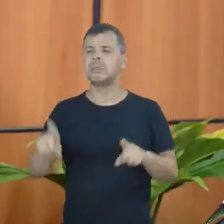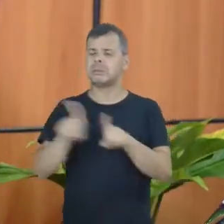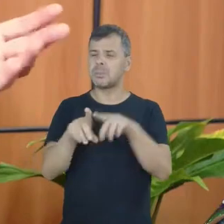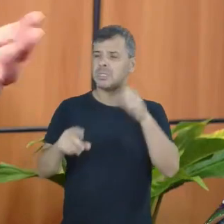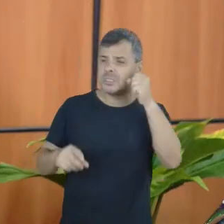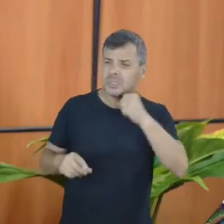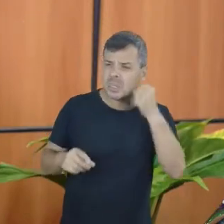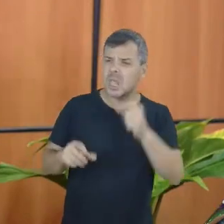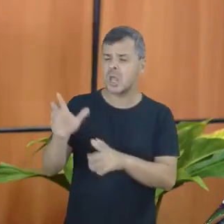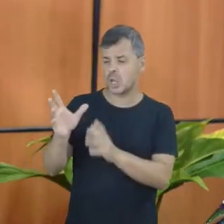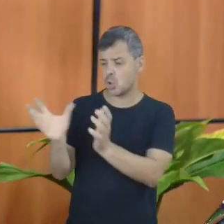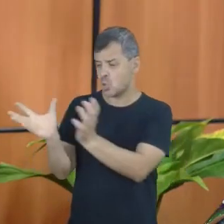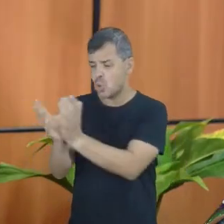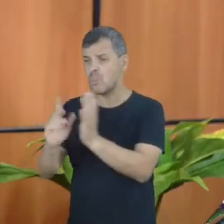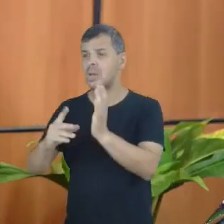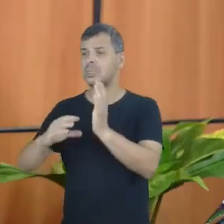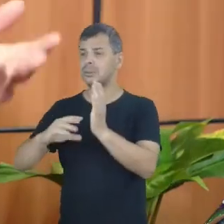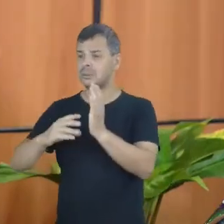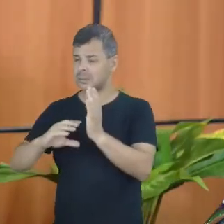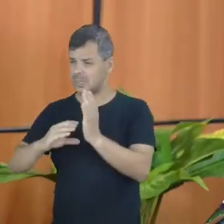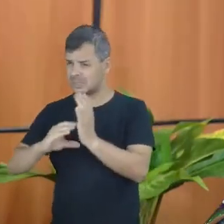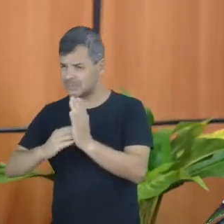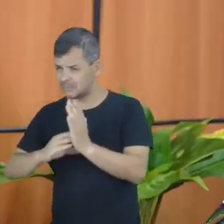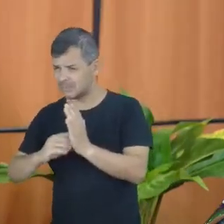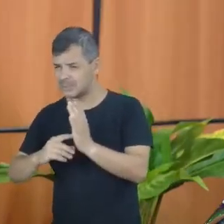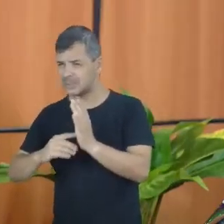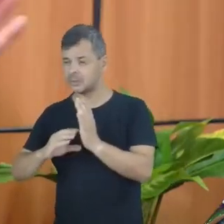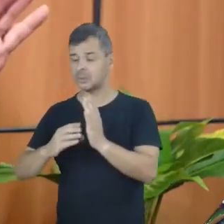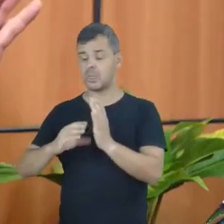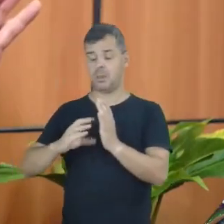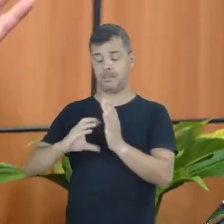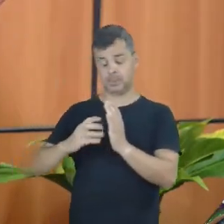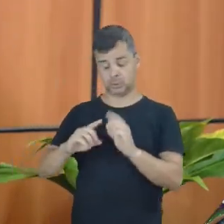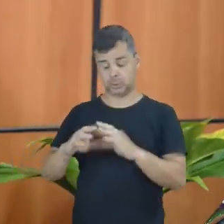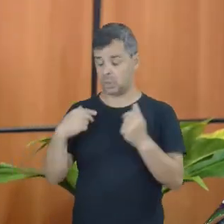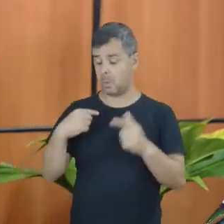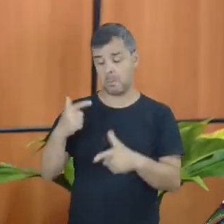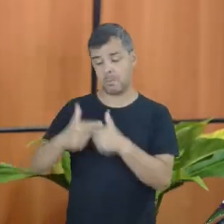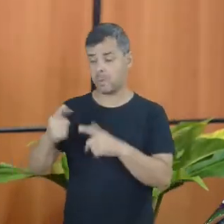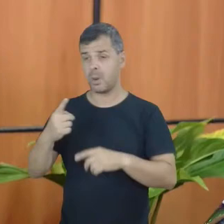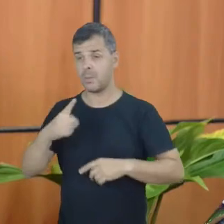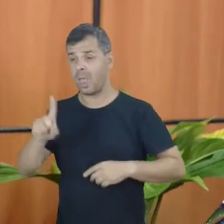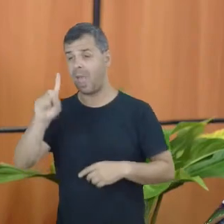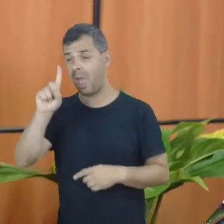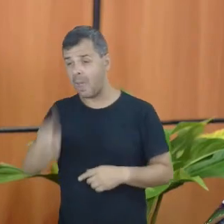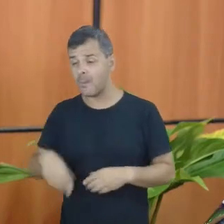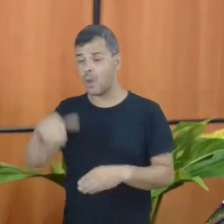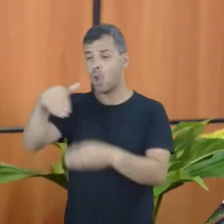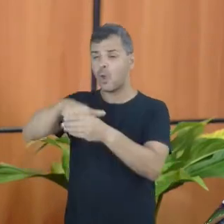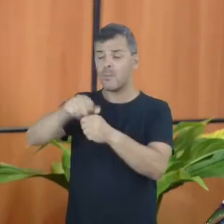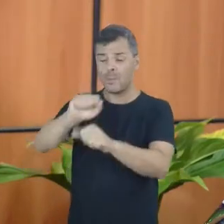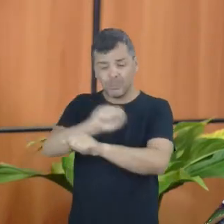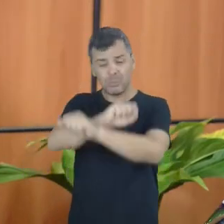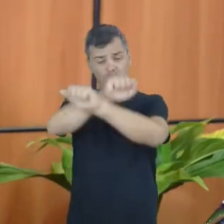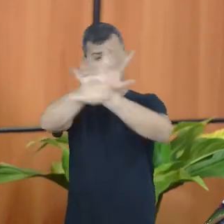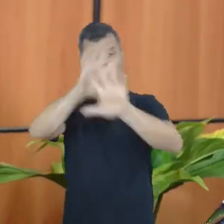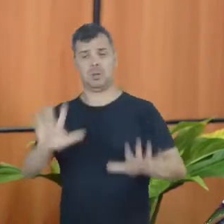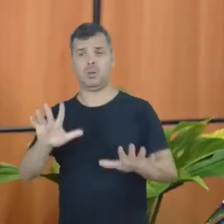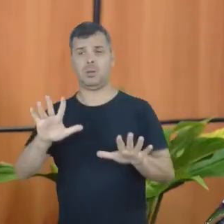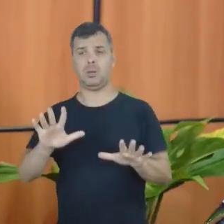senadoras, com cada partido, se gosta do governo, se não gosta do governo, não tem problema. O importante é votar com